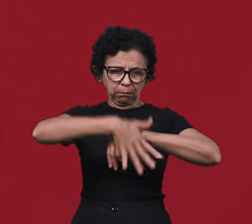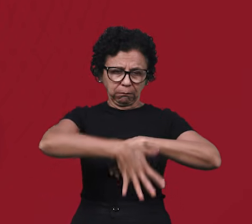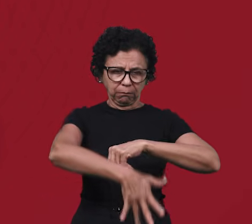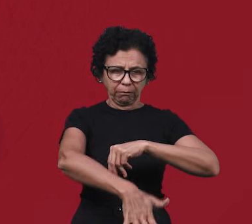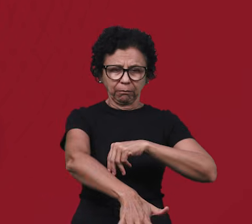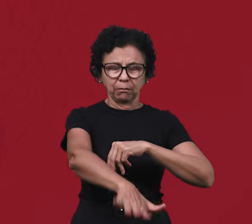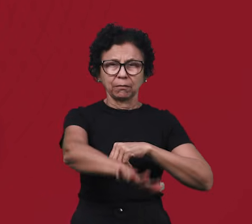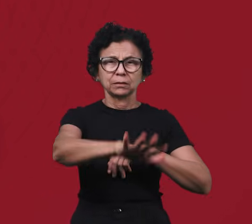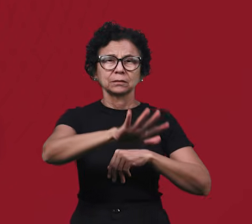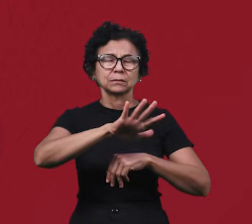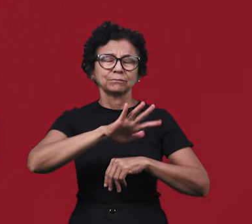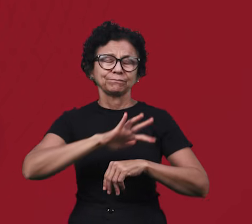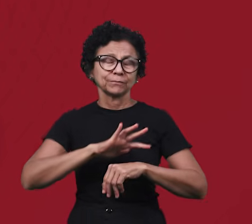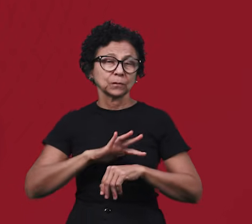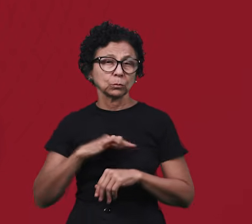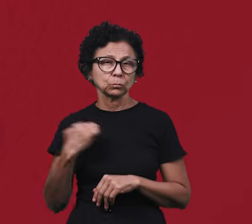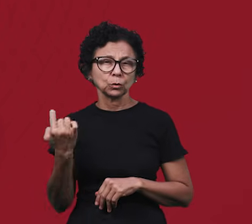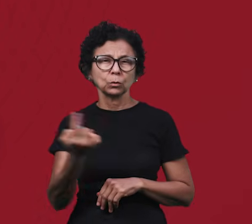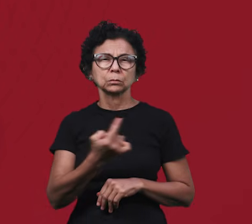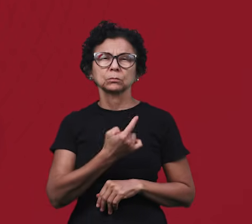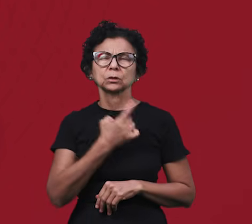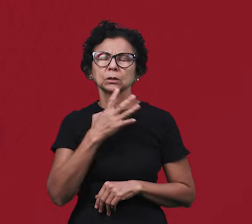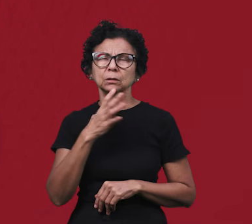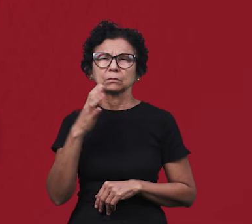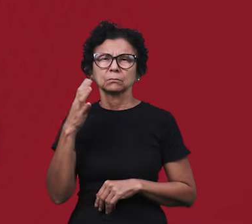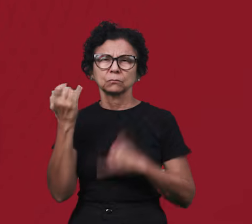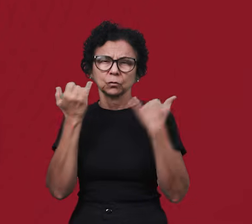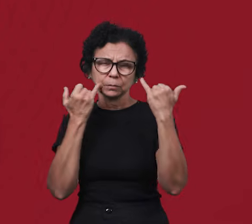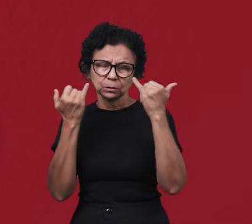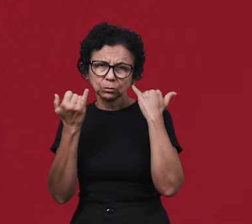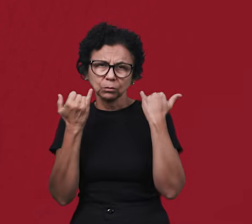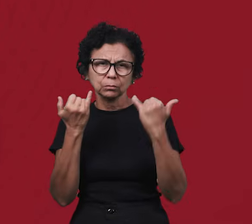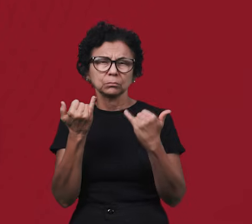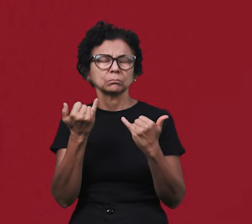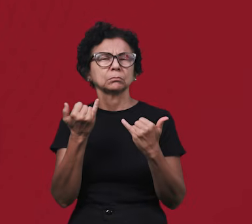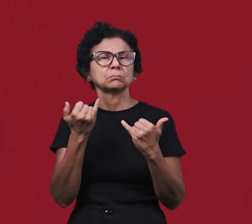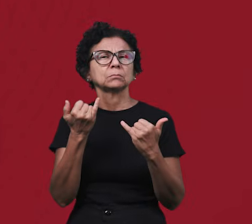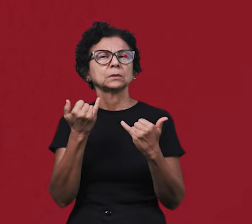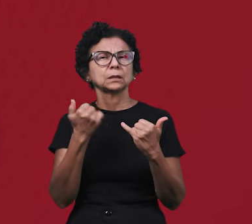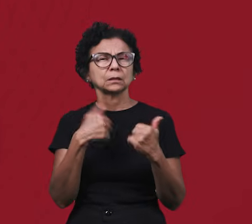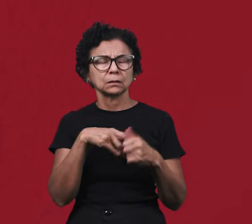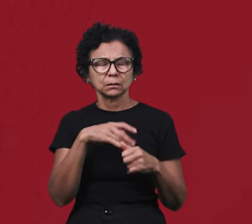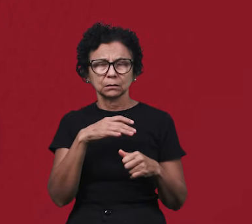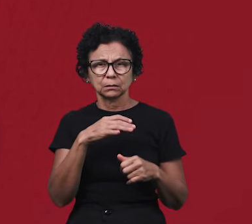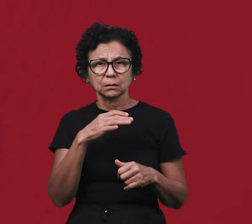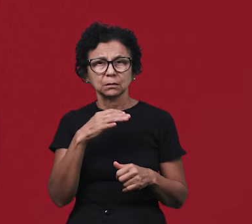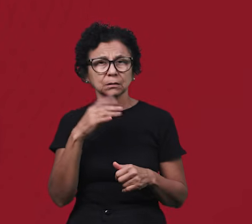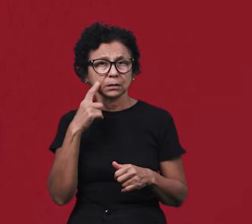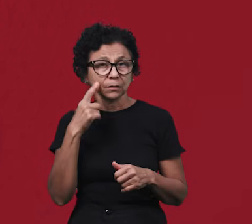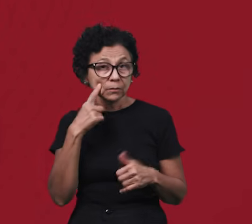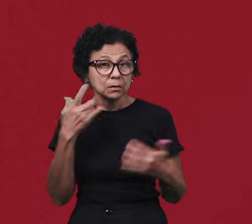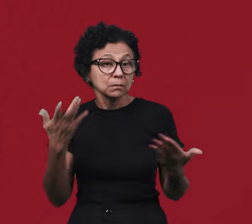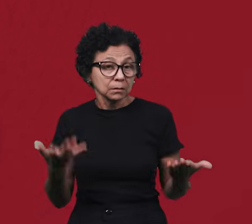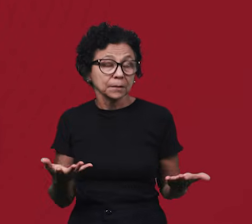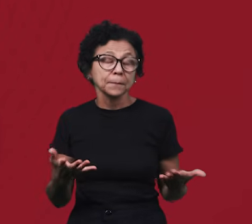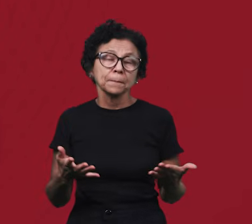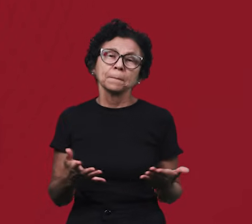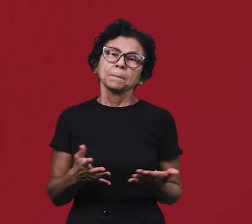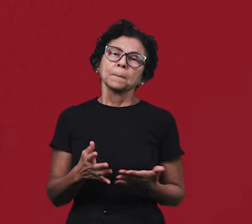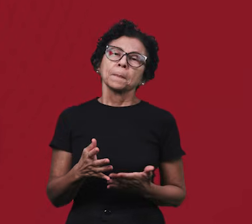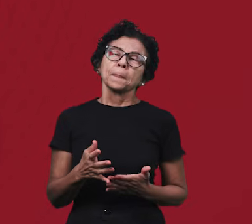estas informações, os vídeos, gravações, fartamente, né? E nós,